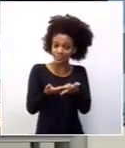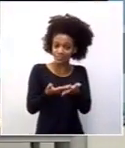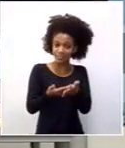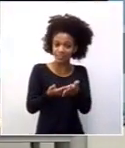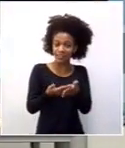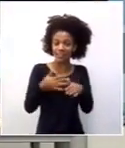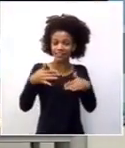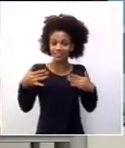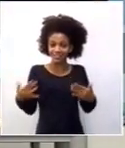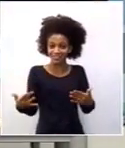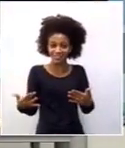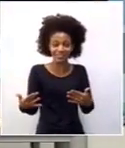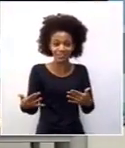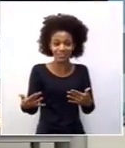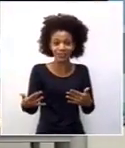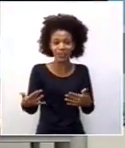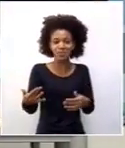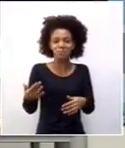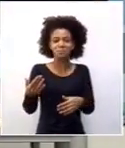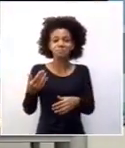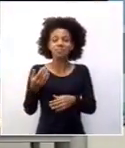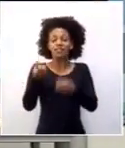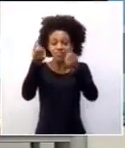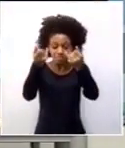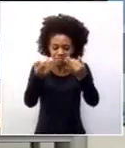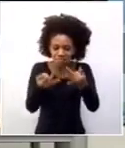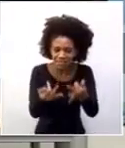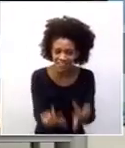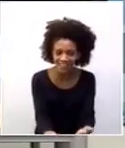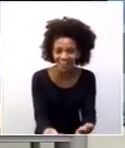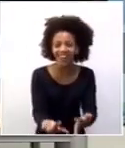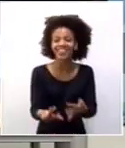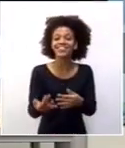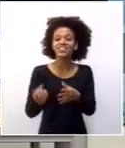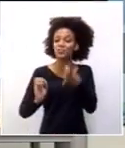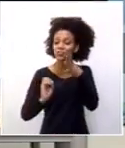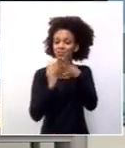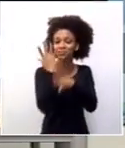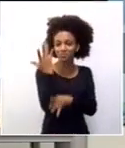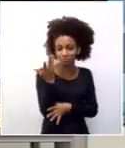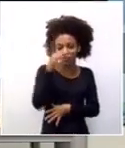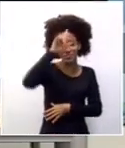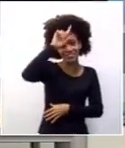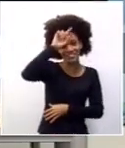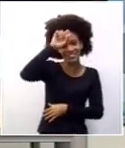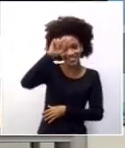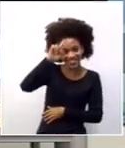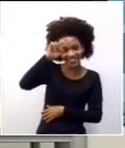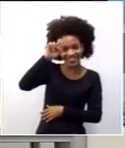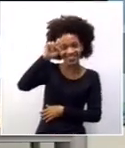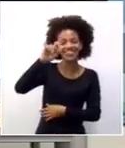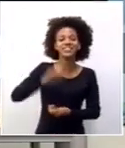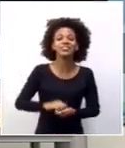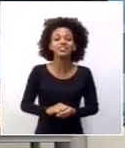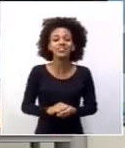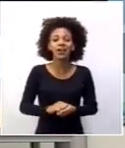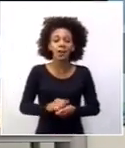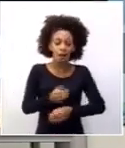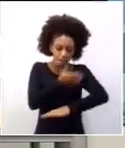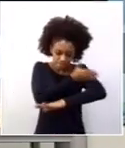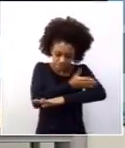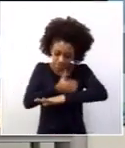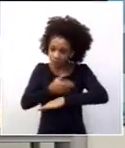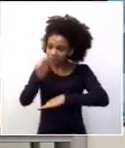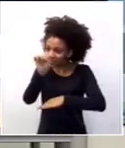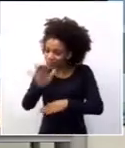vamos começar a falar do surgimento e da organização do Estado egípcio, do Estado do Egito Antigo,